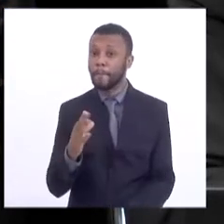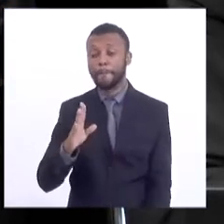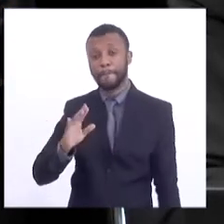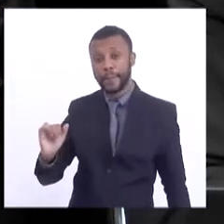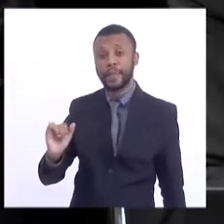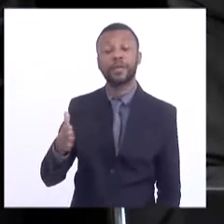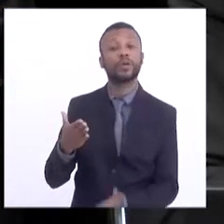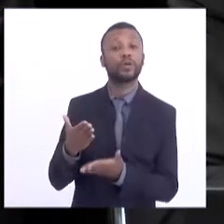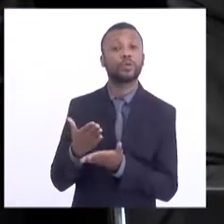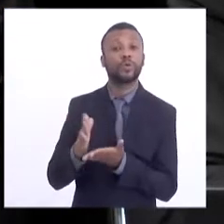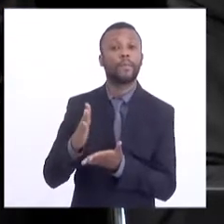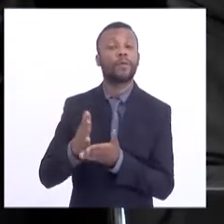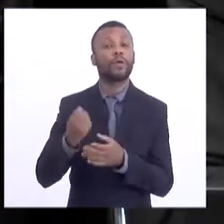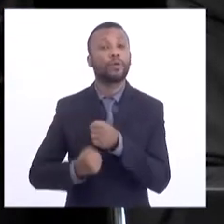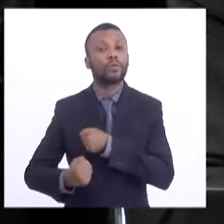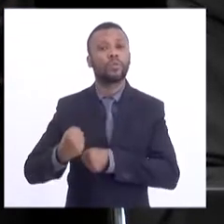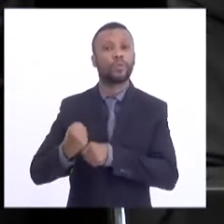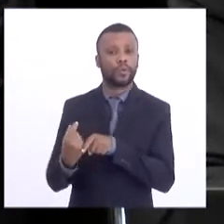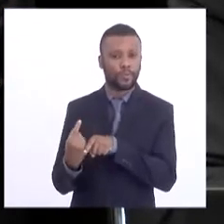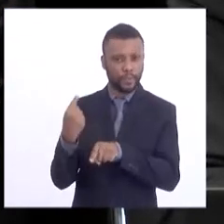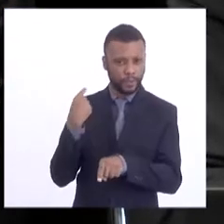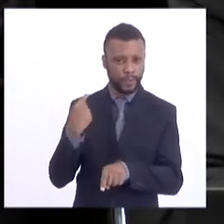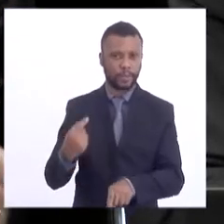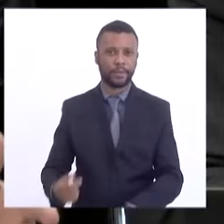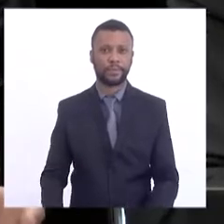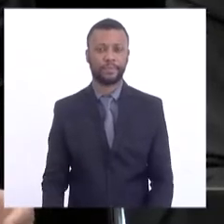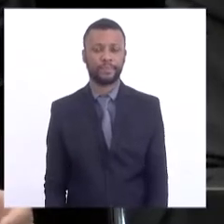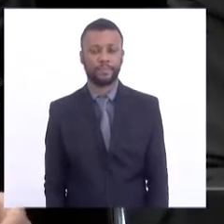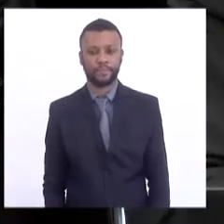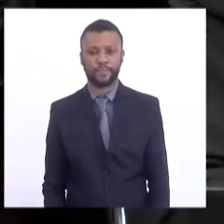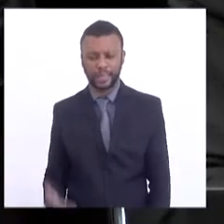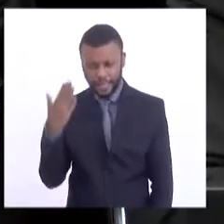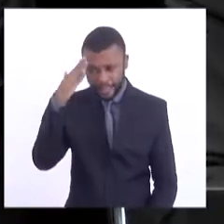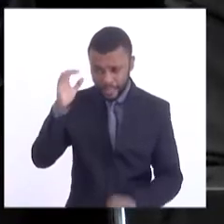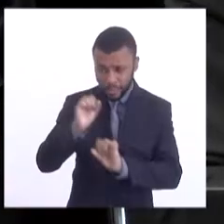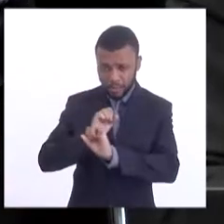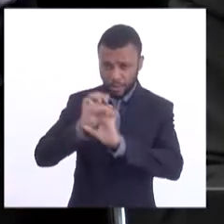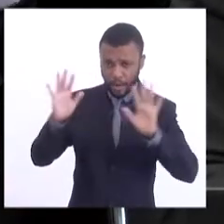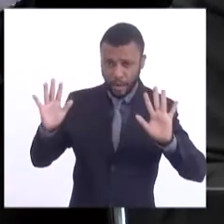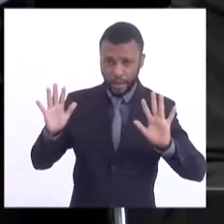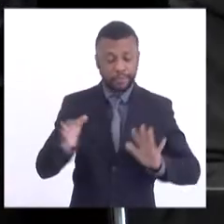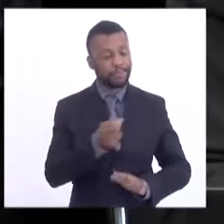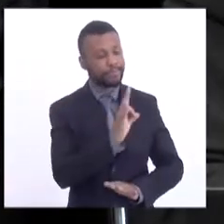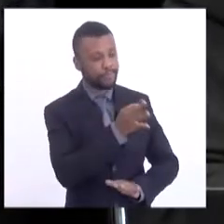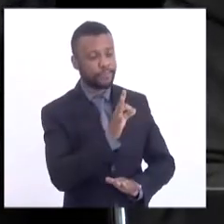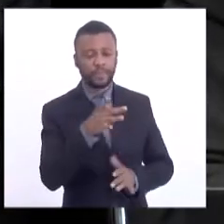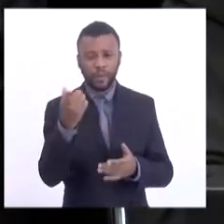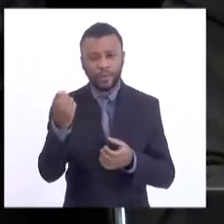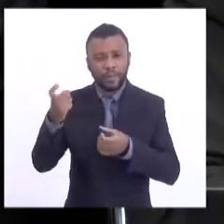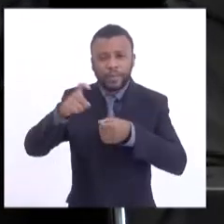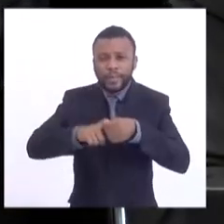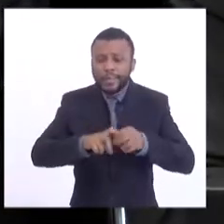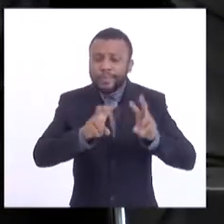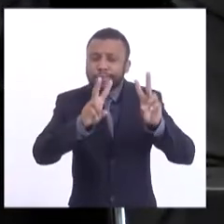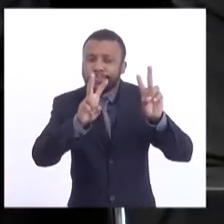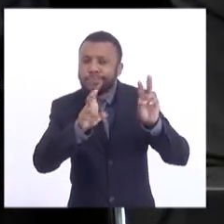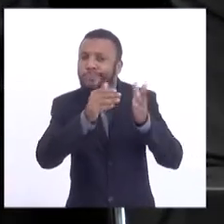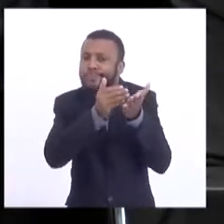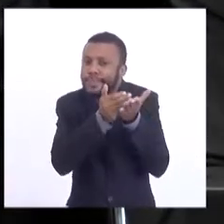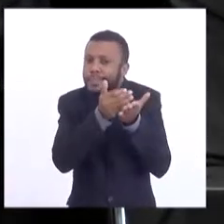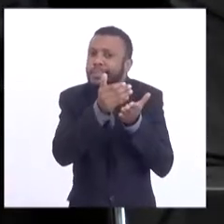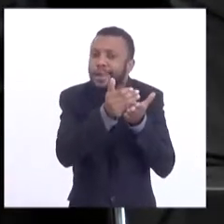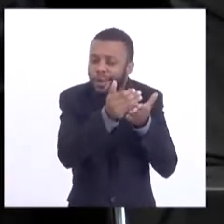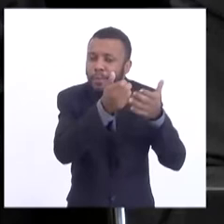sobrou do ano passado não tá caro tá caro e só voltou naquele ponto inicial